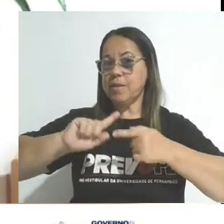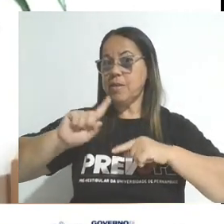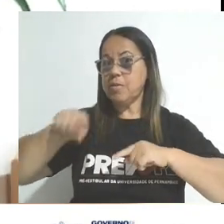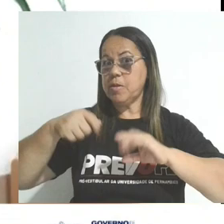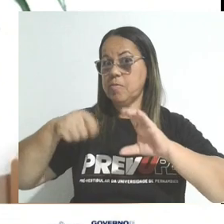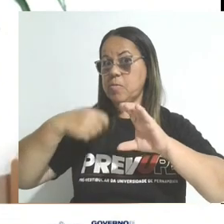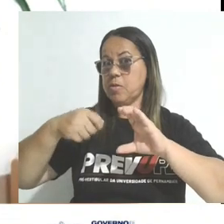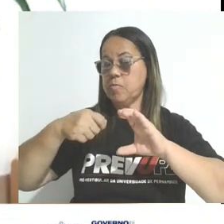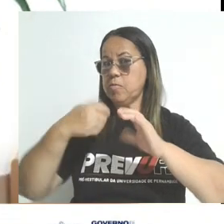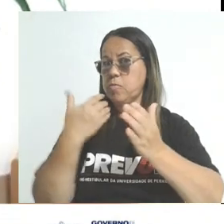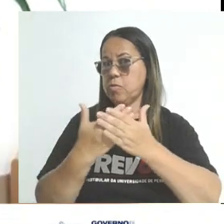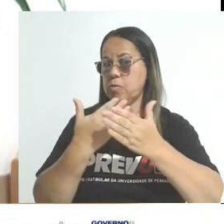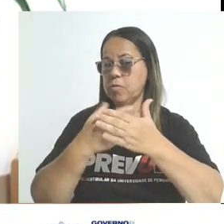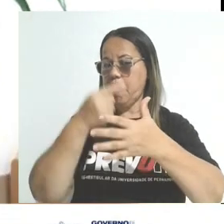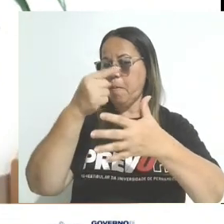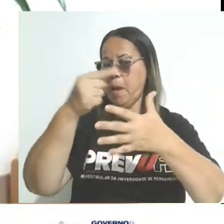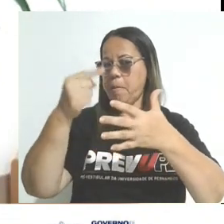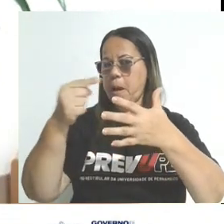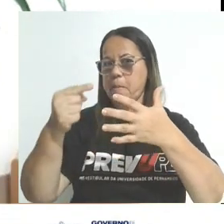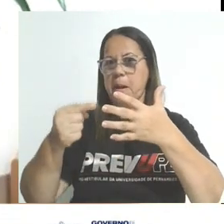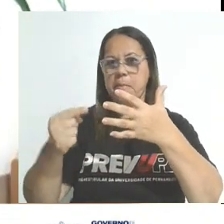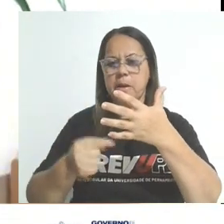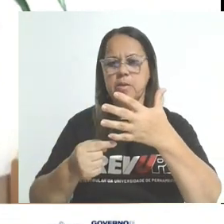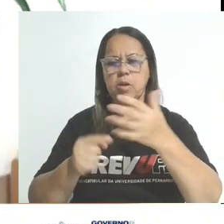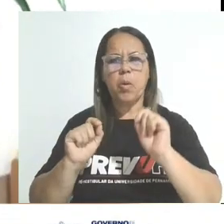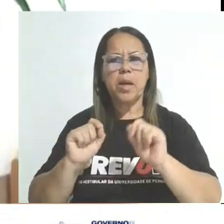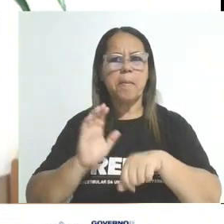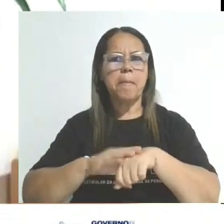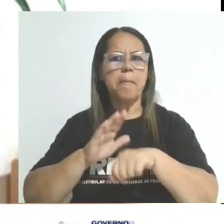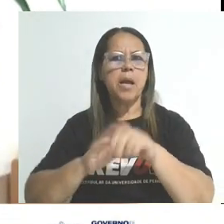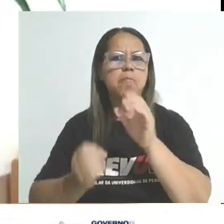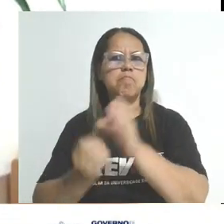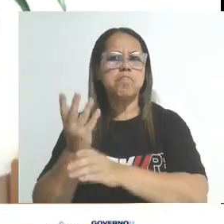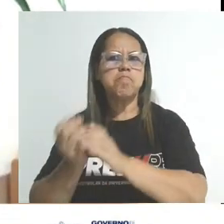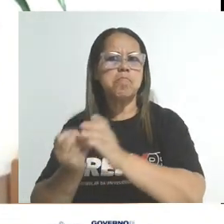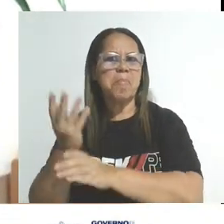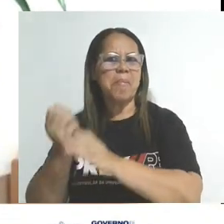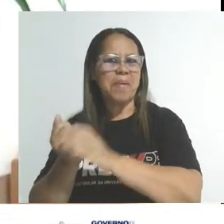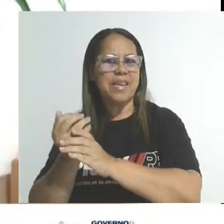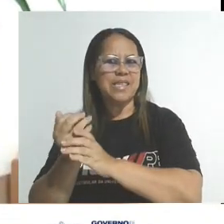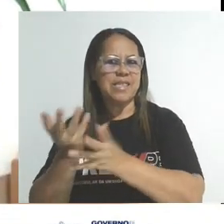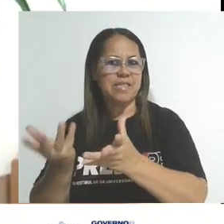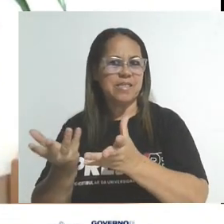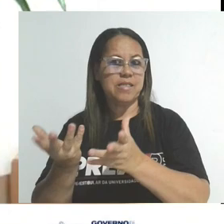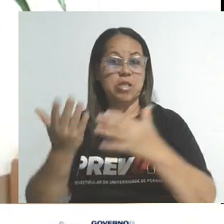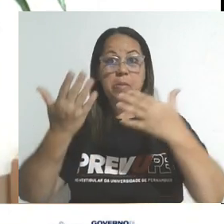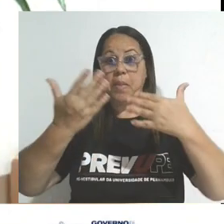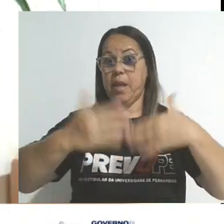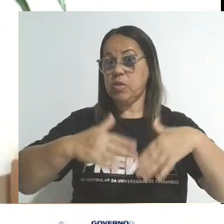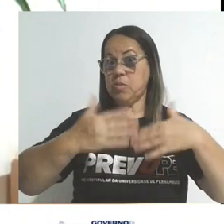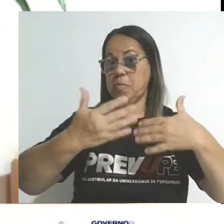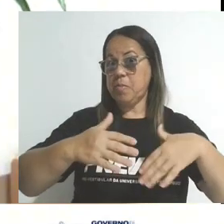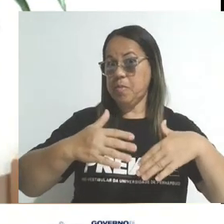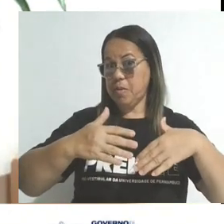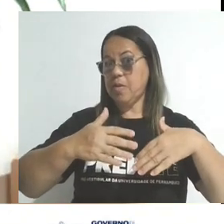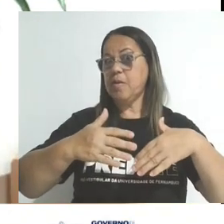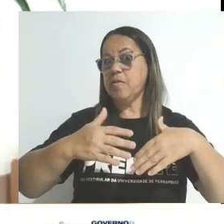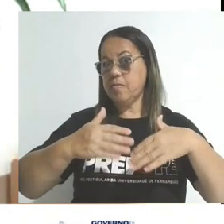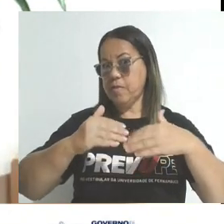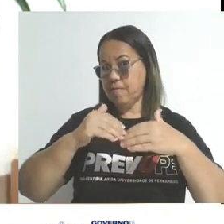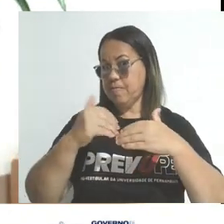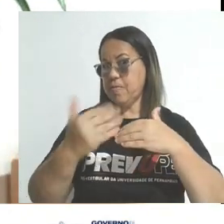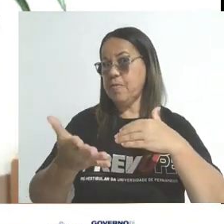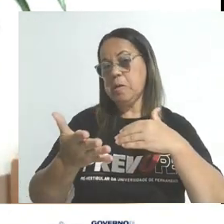estaremos vendo essas unidades temáticas, o que é que mais surgem destas unidades nas provas dos